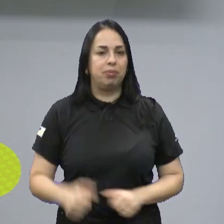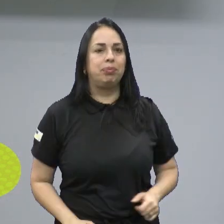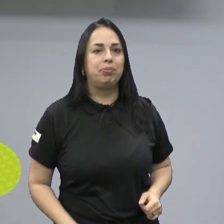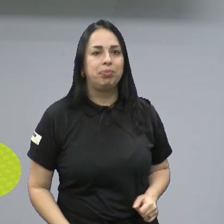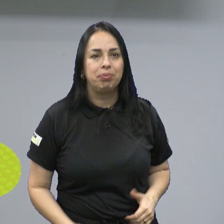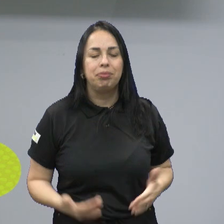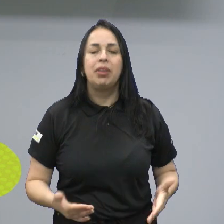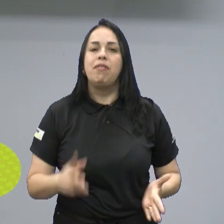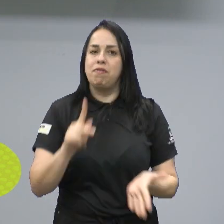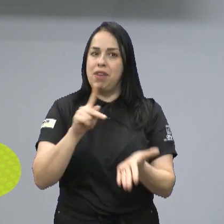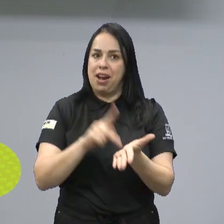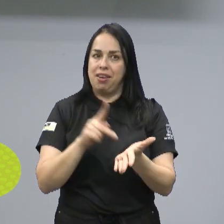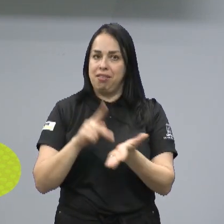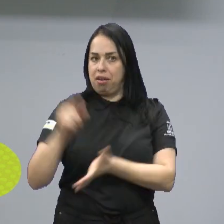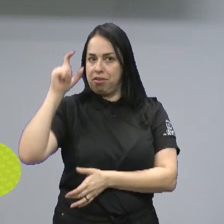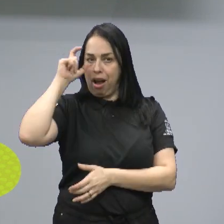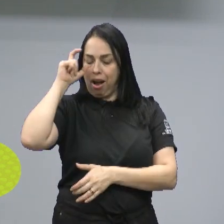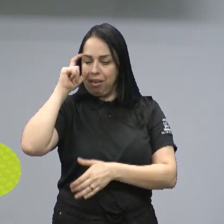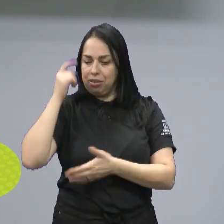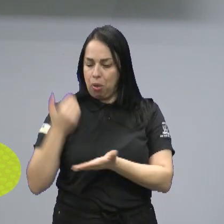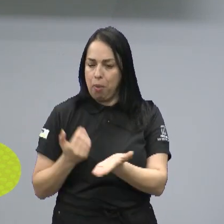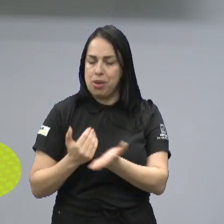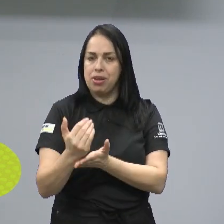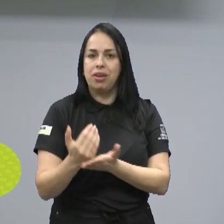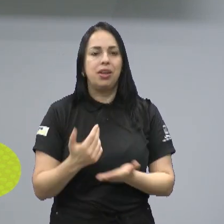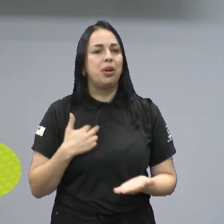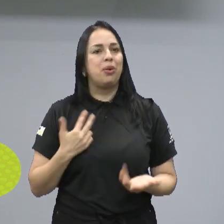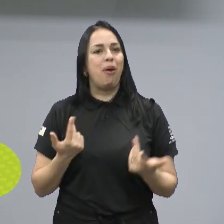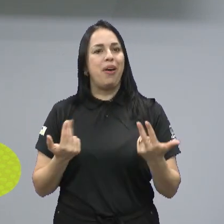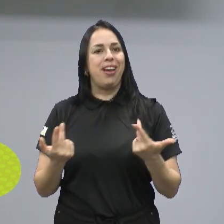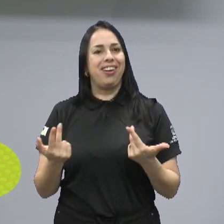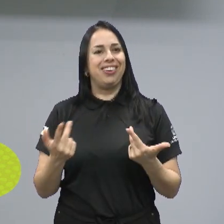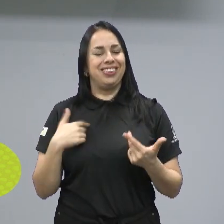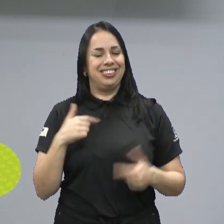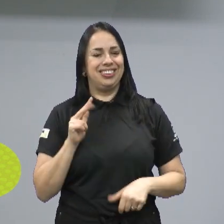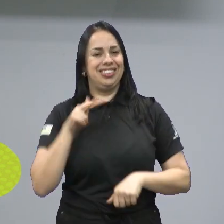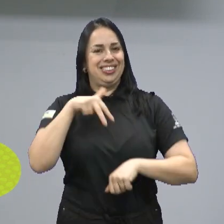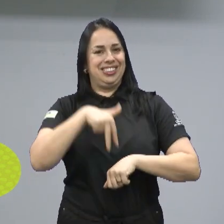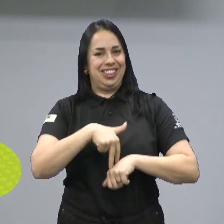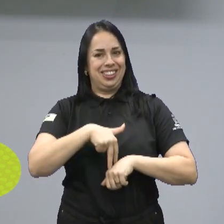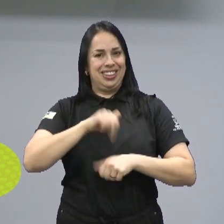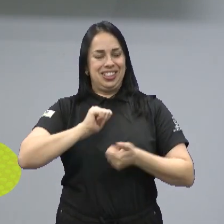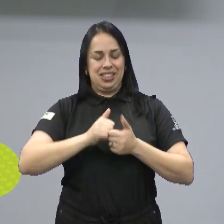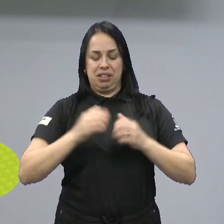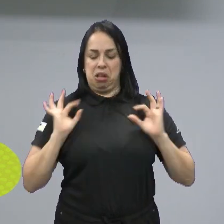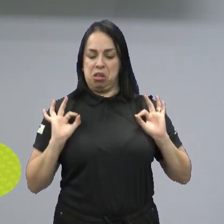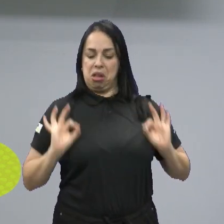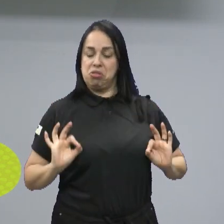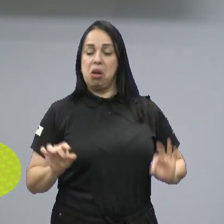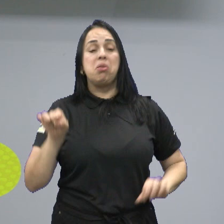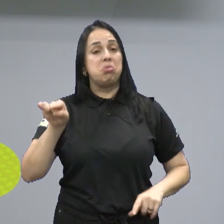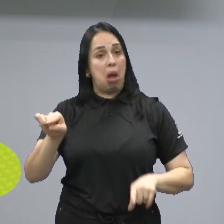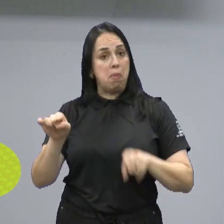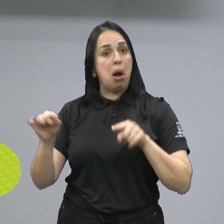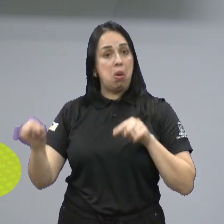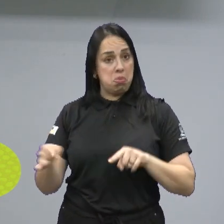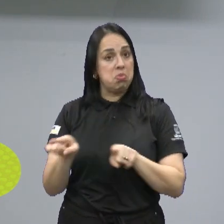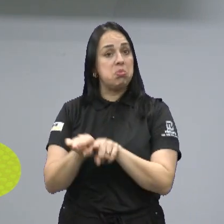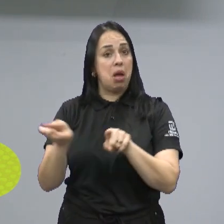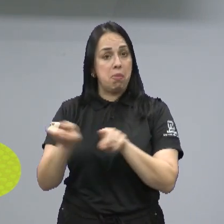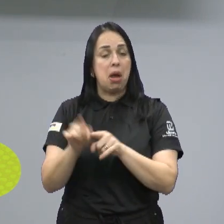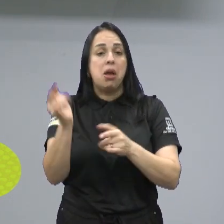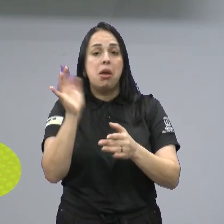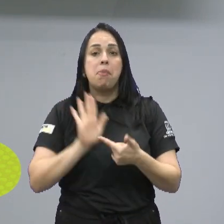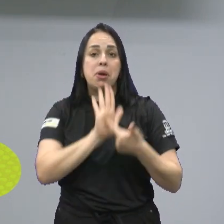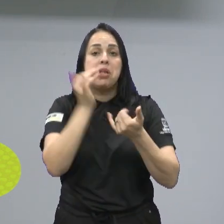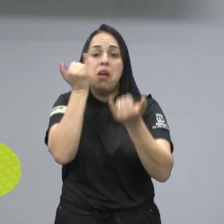a Ana estreando, igual eu estou aqui hoje no Hora do Esporte, também com elegância e trazendo muita informação aí